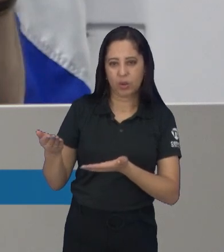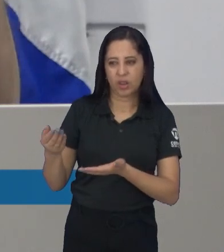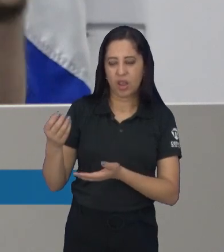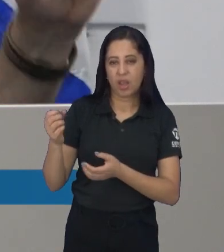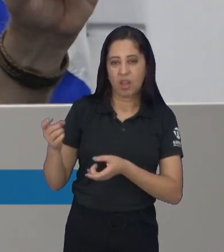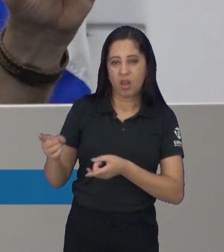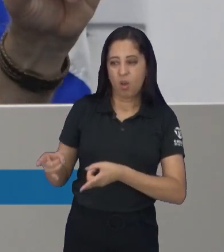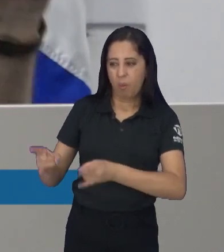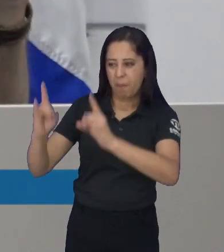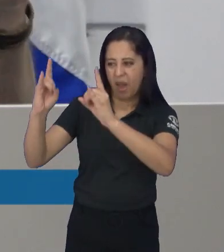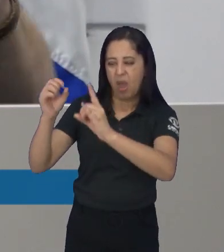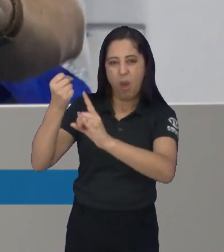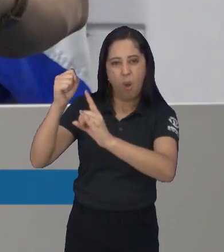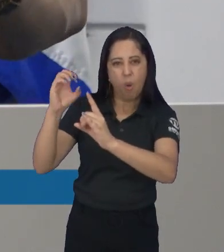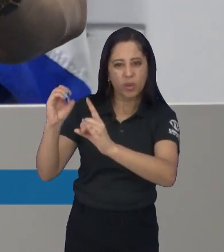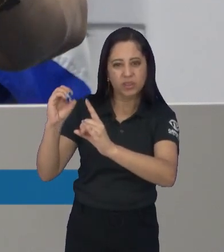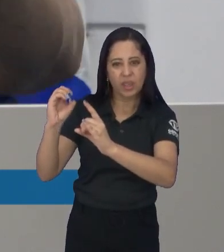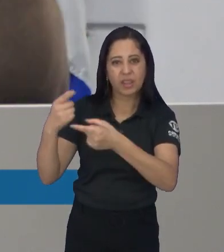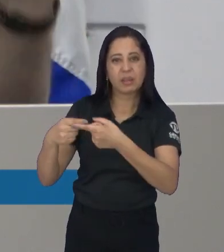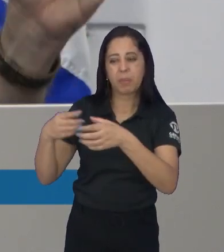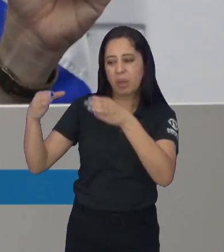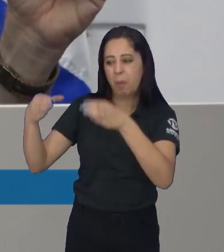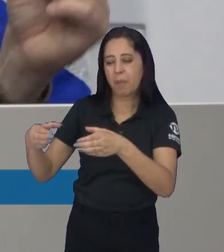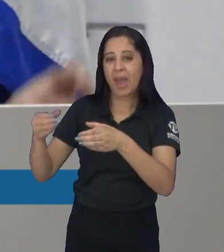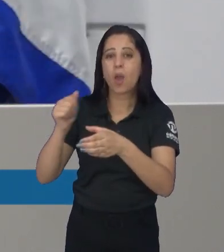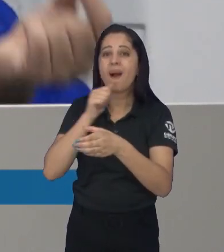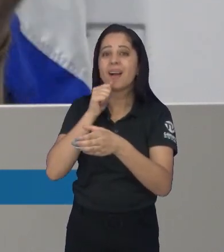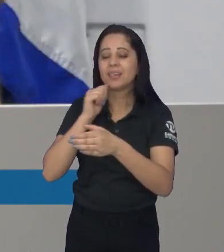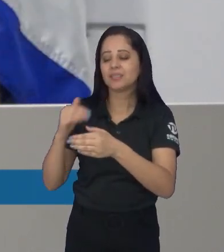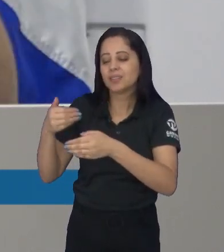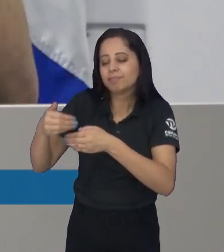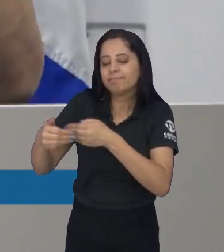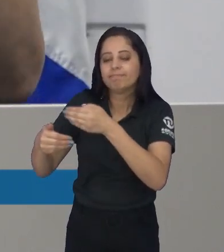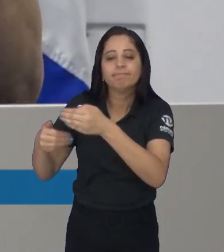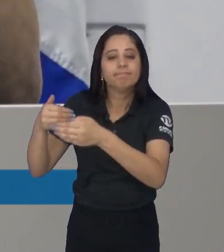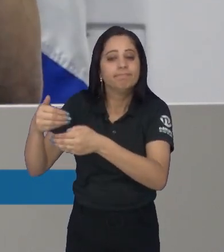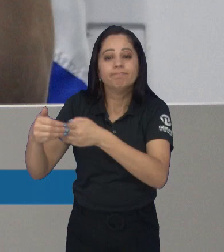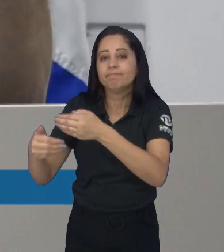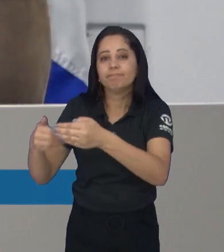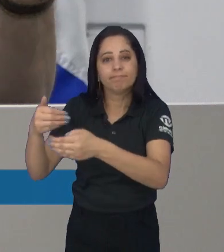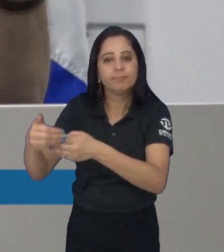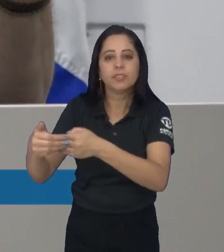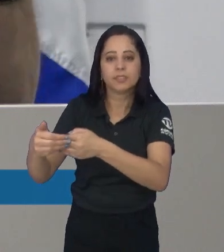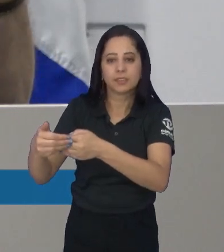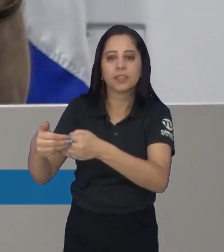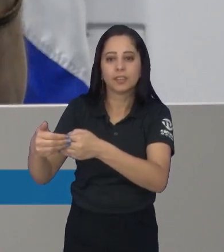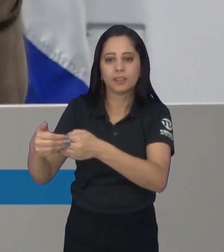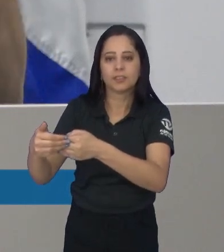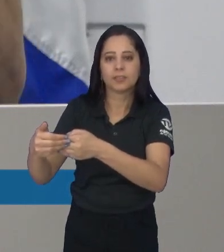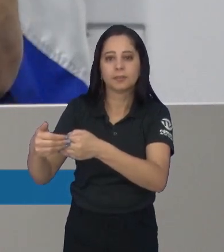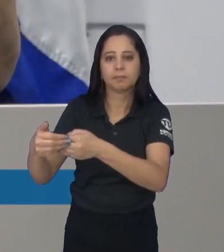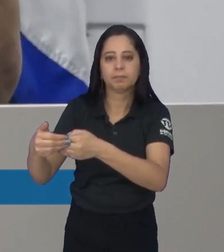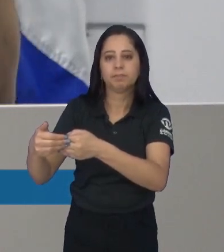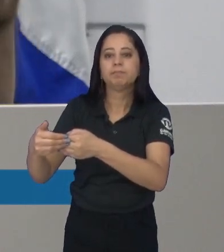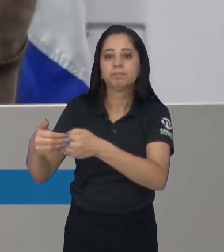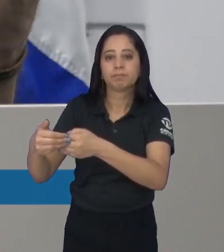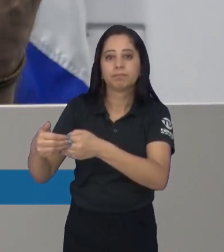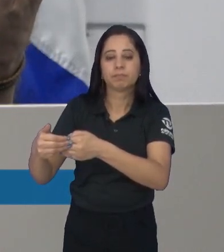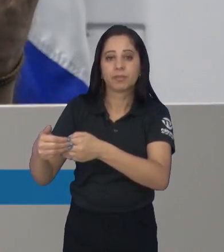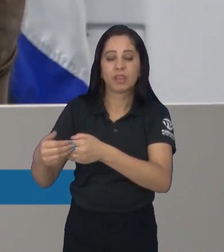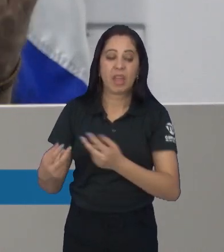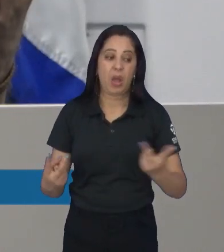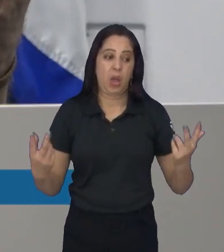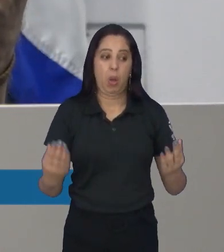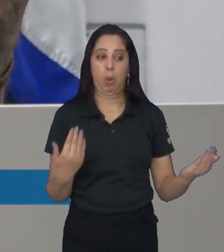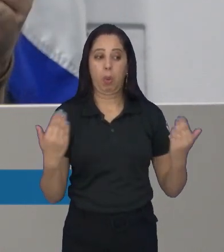unidades É muito pouco num bairro que ainda tá numa transição e que não tem o apelo ainda mercadológico do que tem um aquários